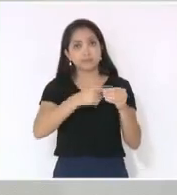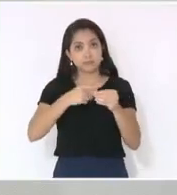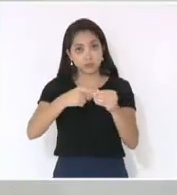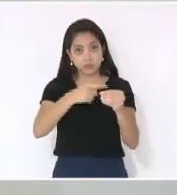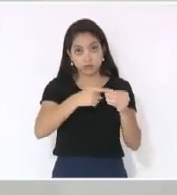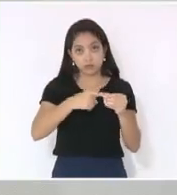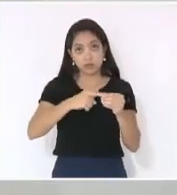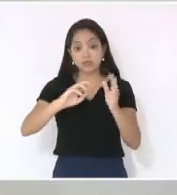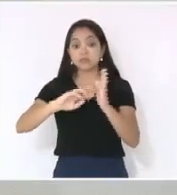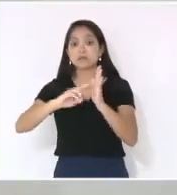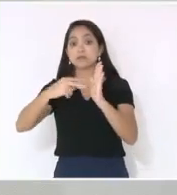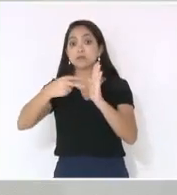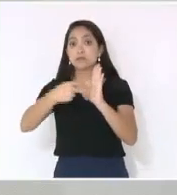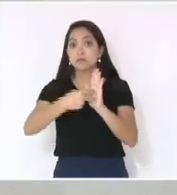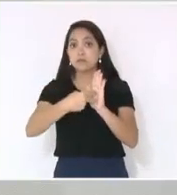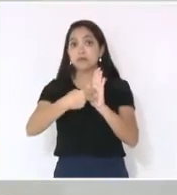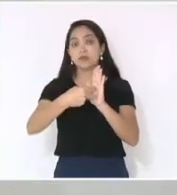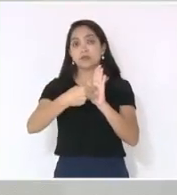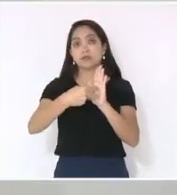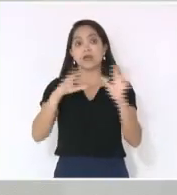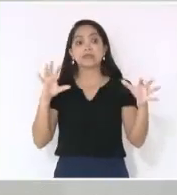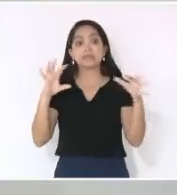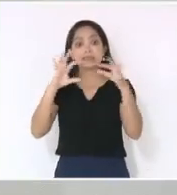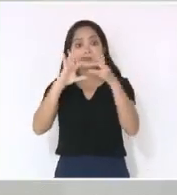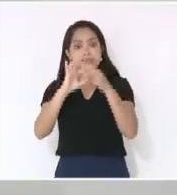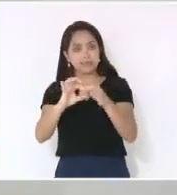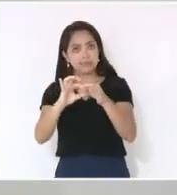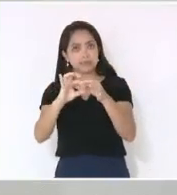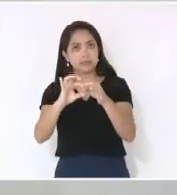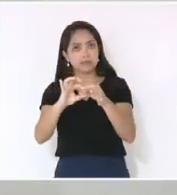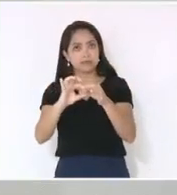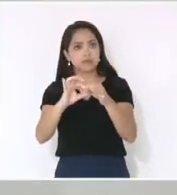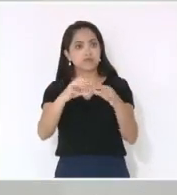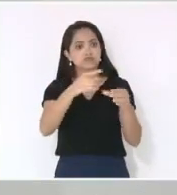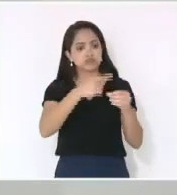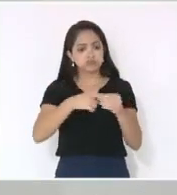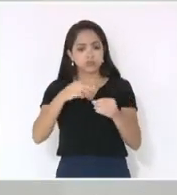metropolitana significa a integração efetiva dos municípios.